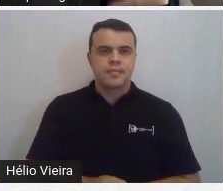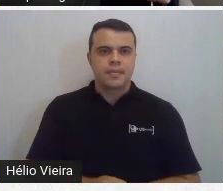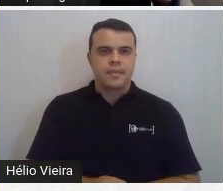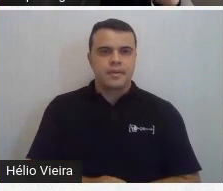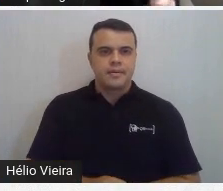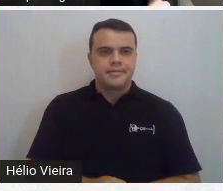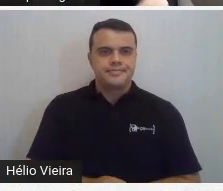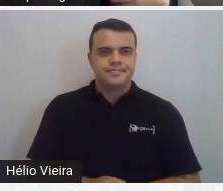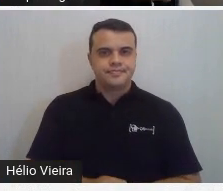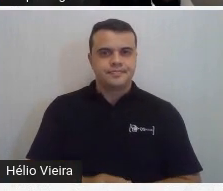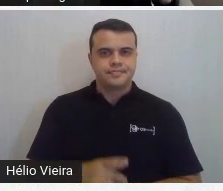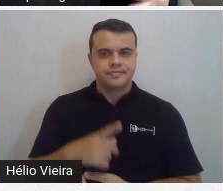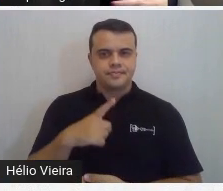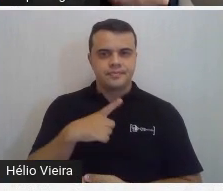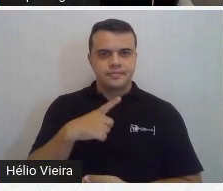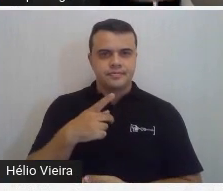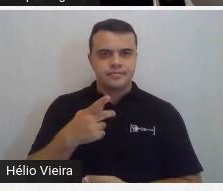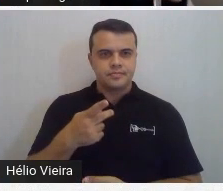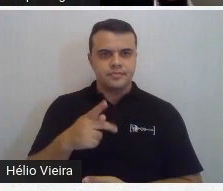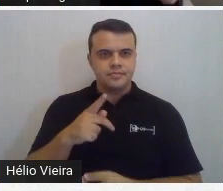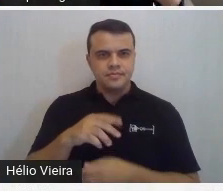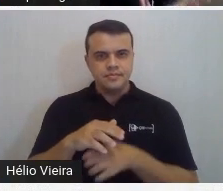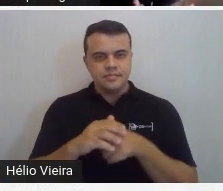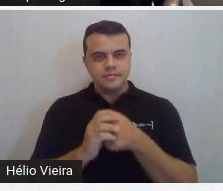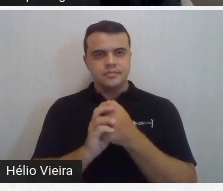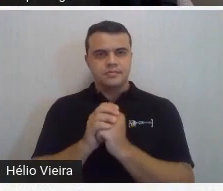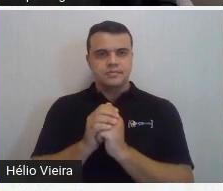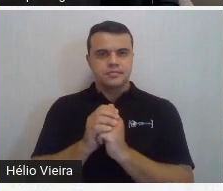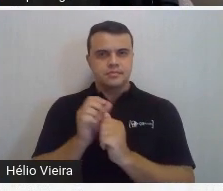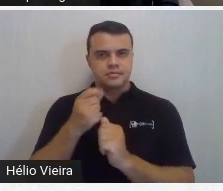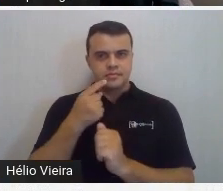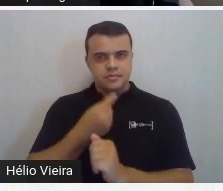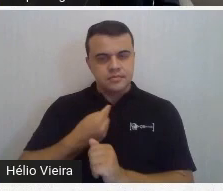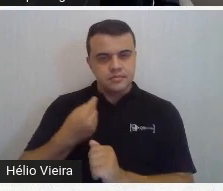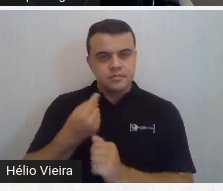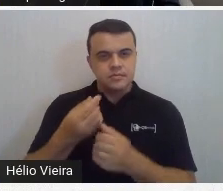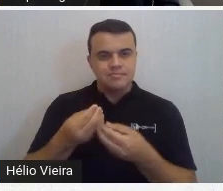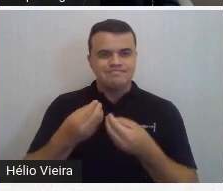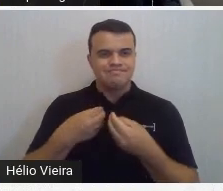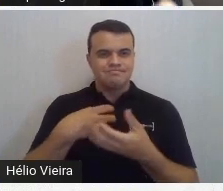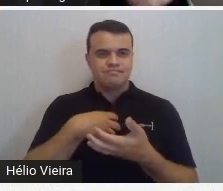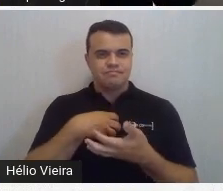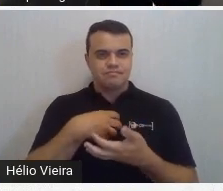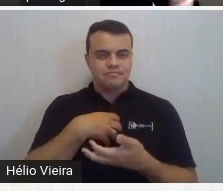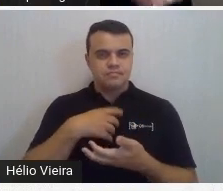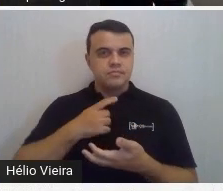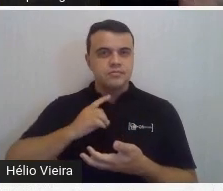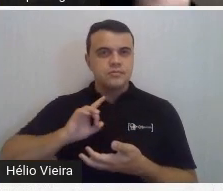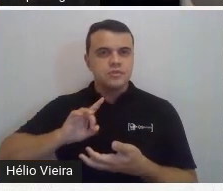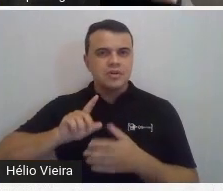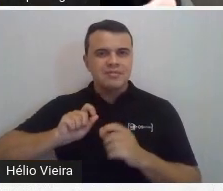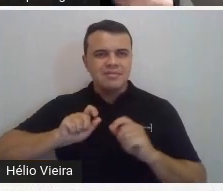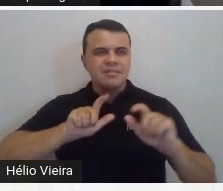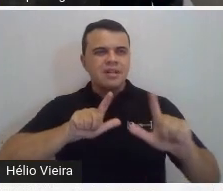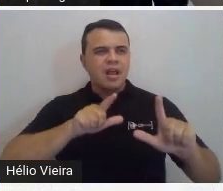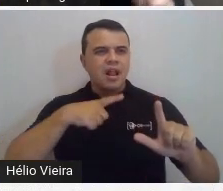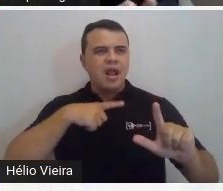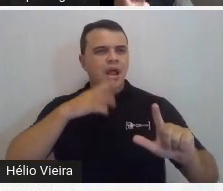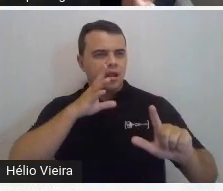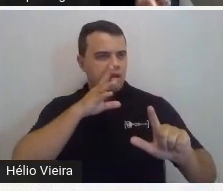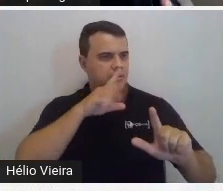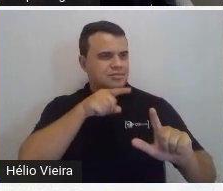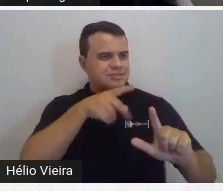ele tem essa ansiedade que ele passa para nós, né? Então não são telas que a gente simplesmente contempla, a